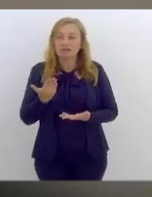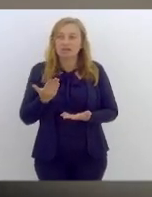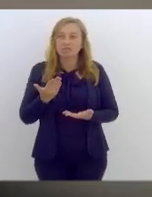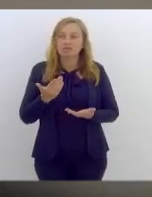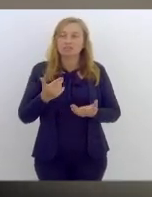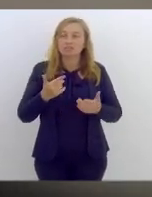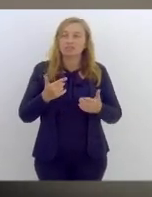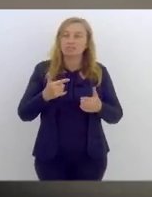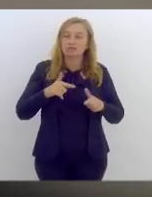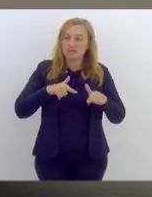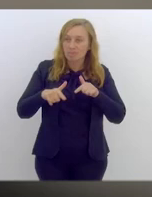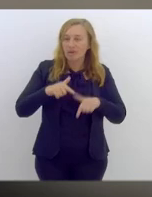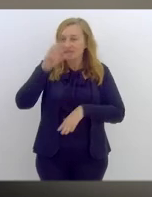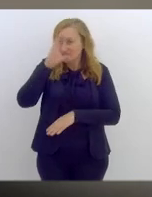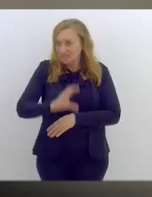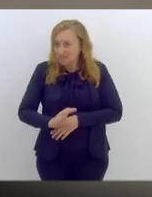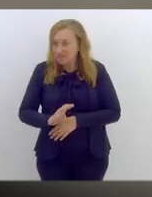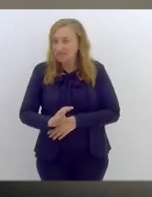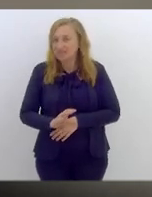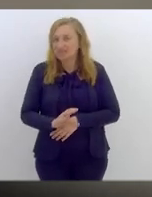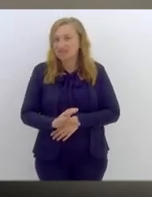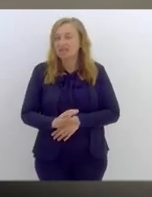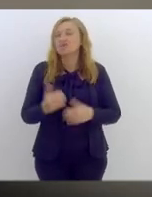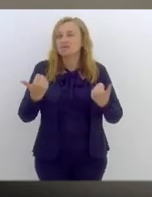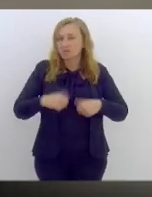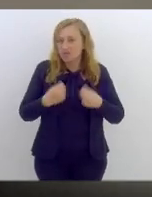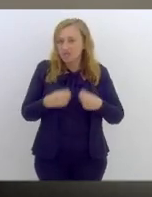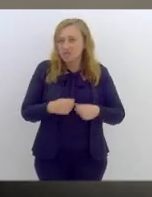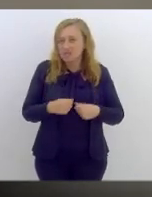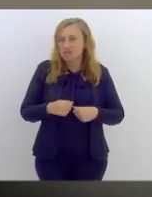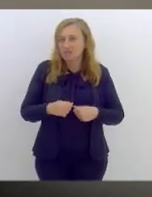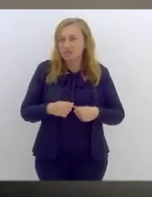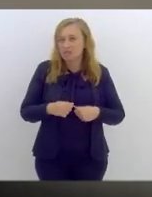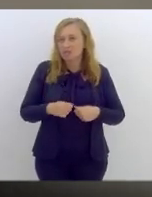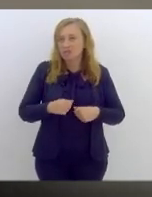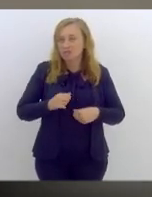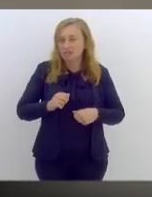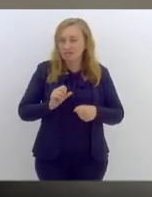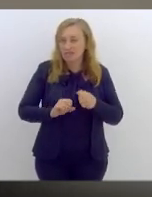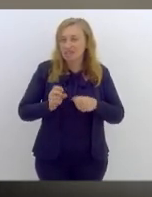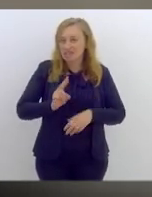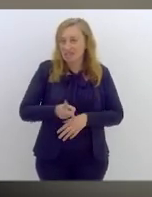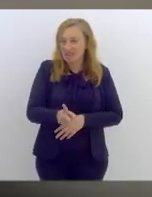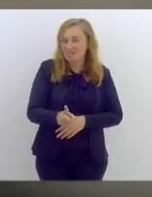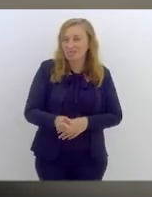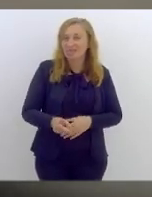da cidadania como um exercício que a gente precisa cultivar sempre.